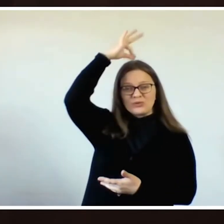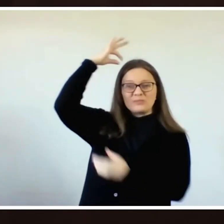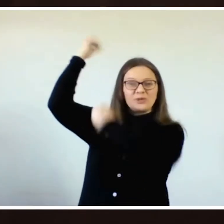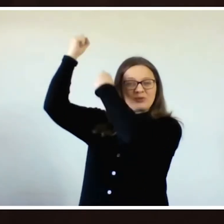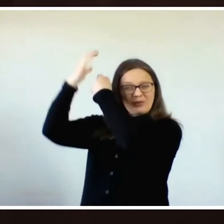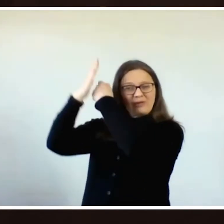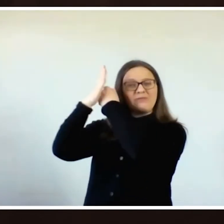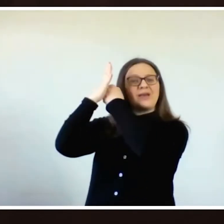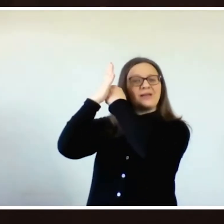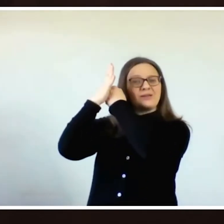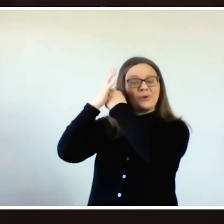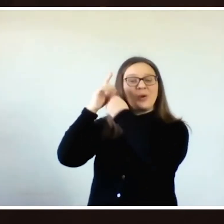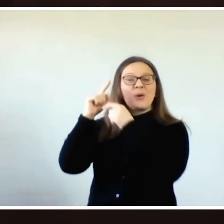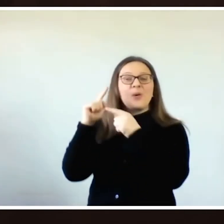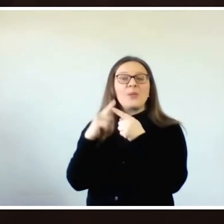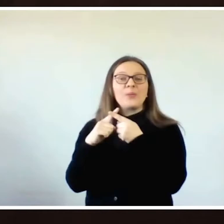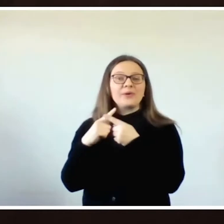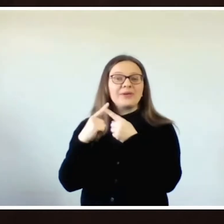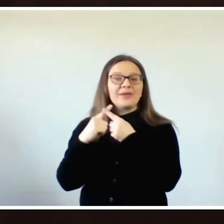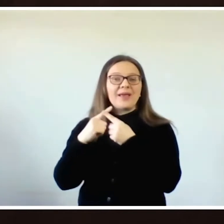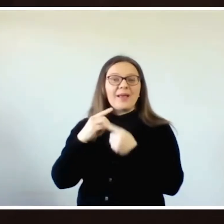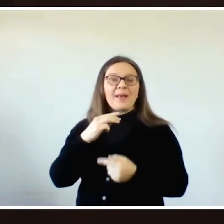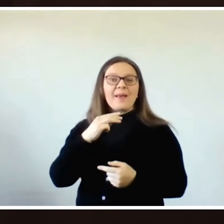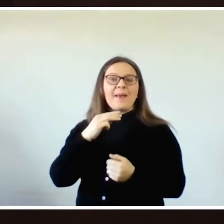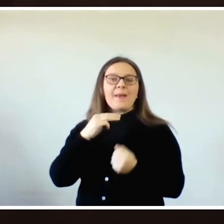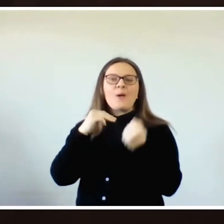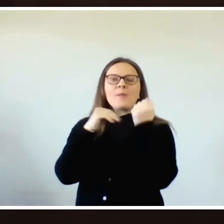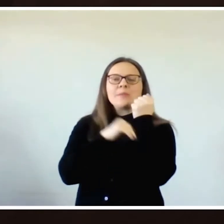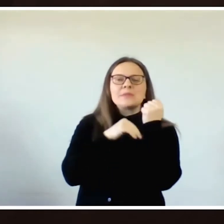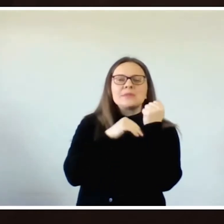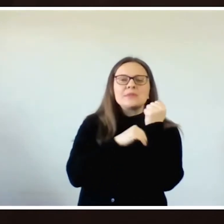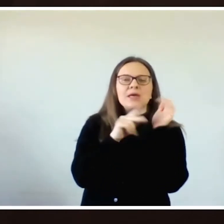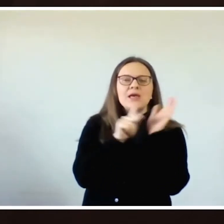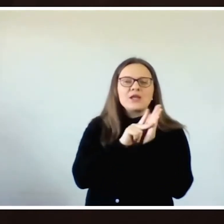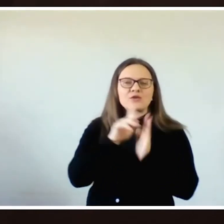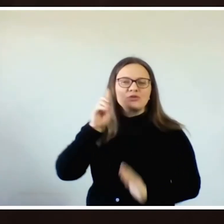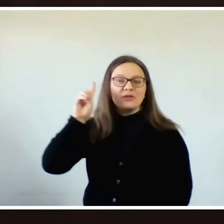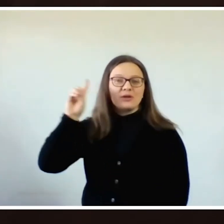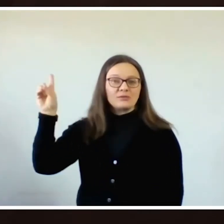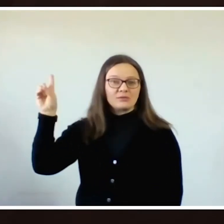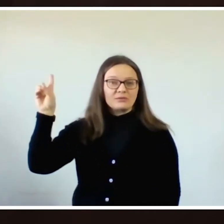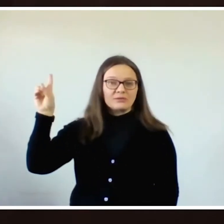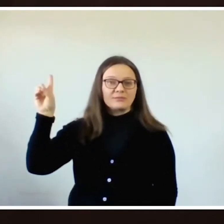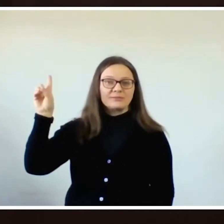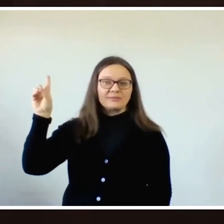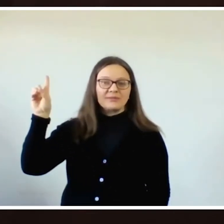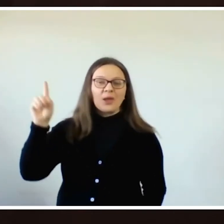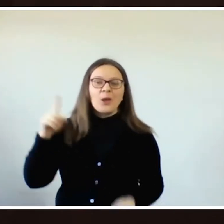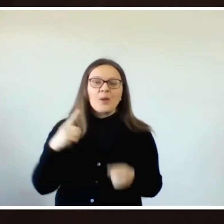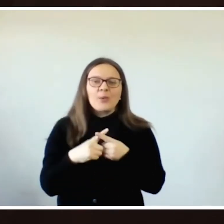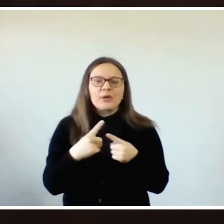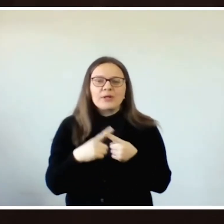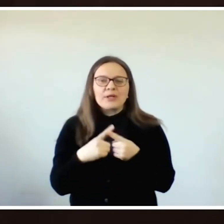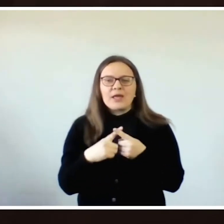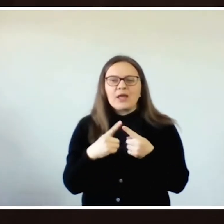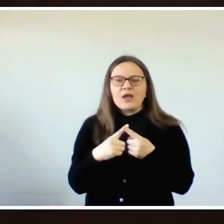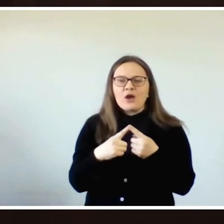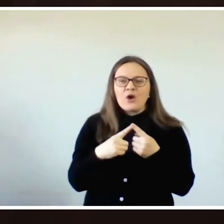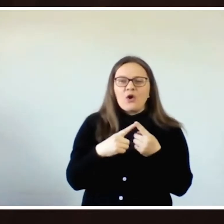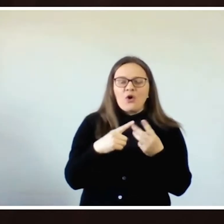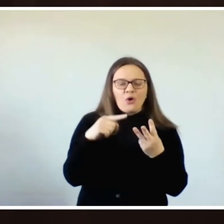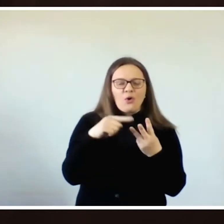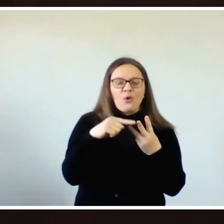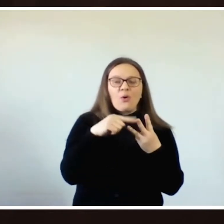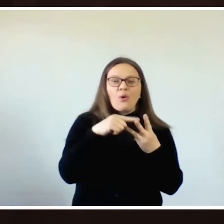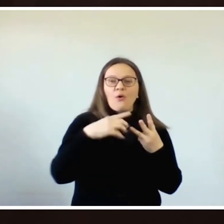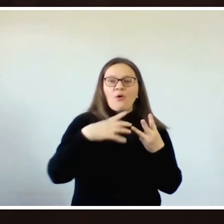é o Espírito. E agora ficou complicado. O Filho é o Espírito. Como é que fica? Né? Acabei de